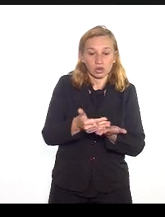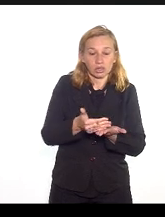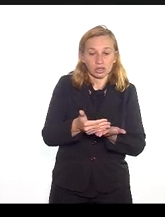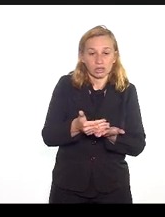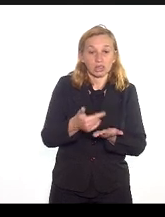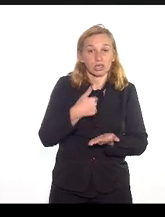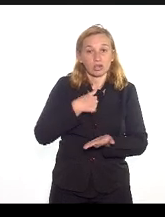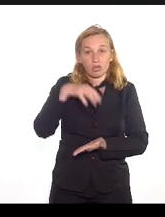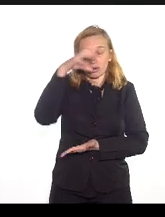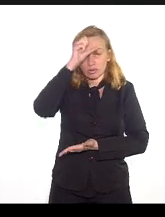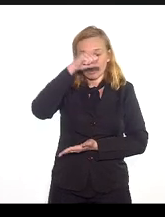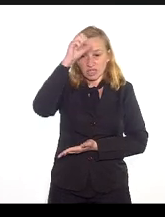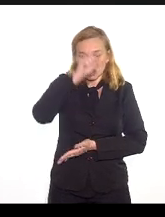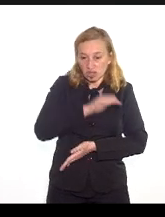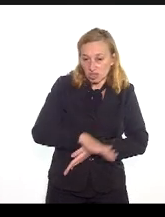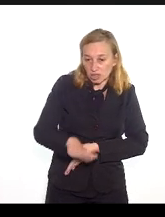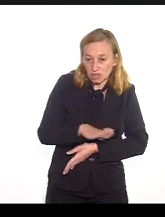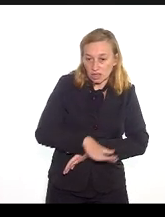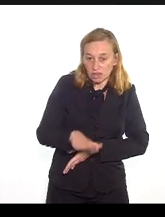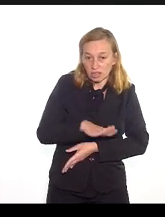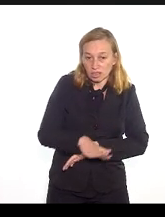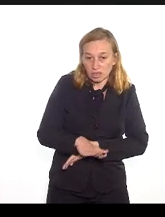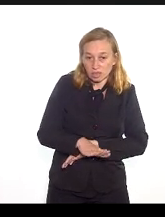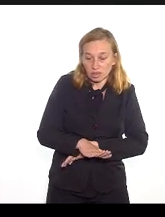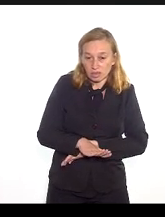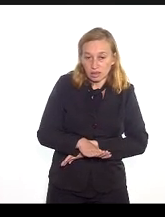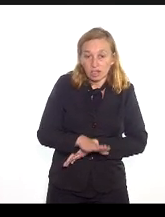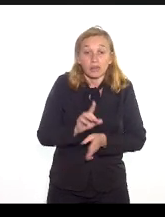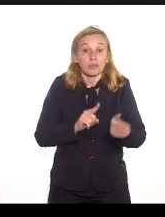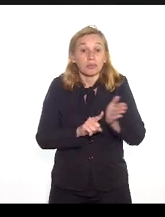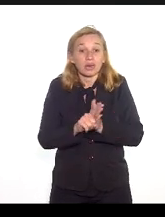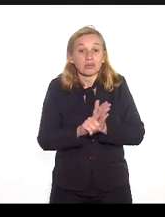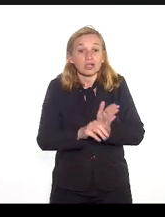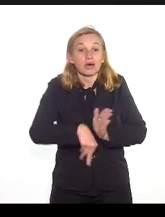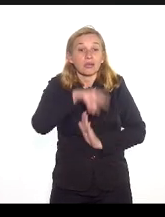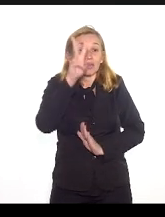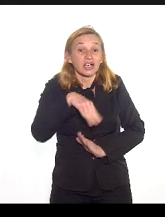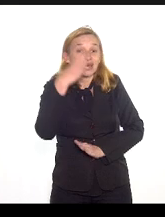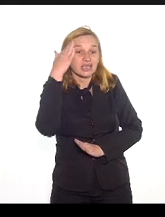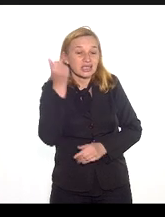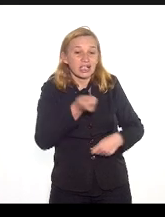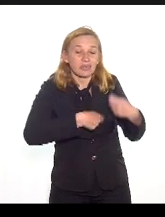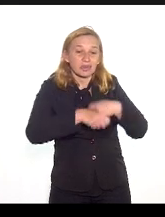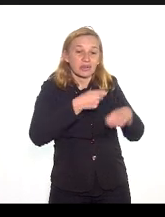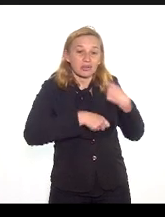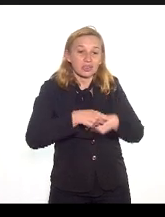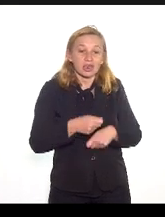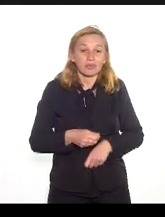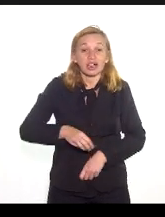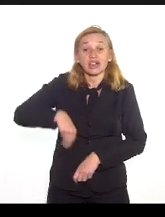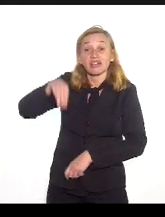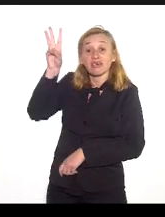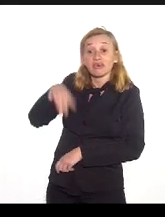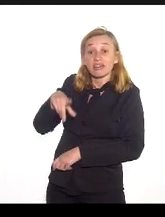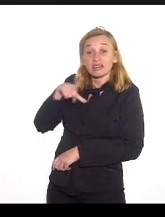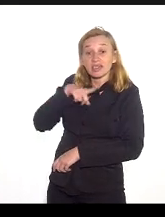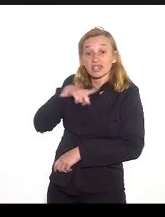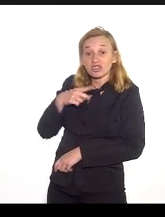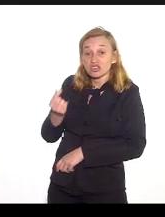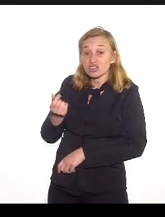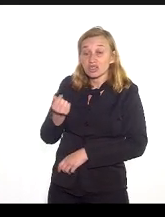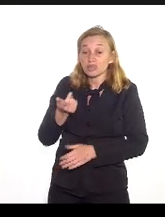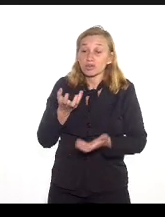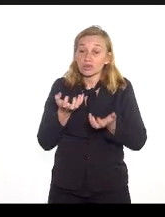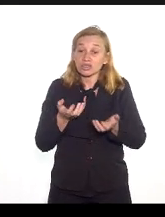que eu aprendi criança, que era de perguntar para quem sabe, negociar com quem tem dinheiro, eu gostaria